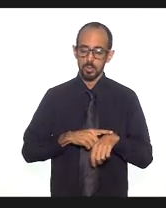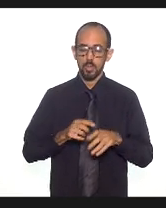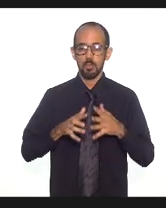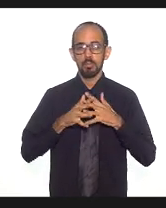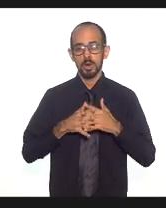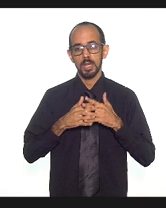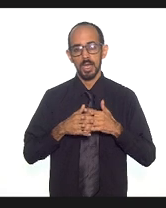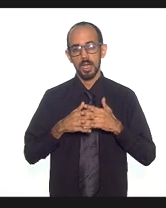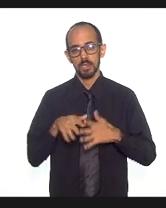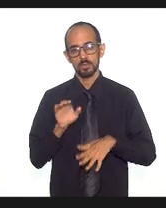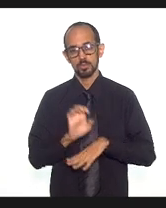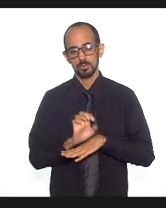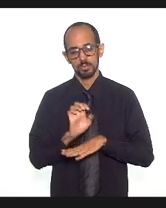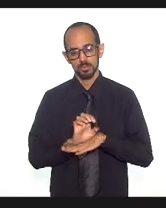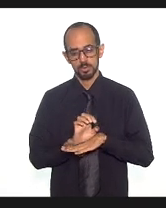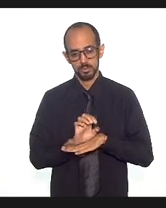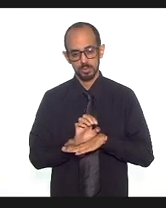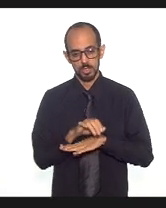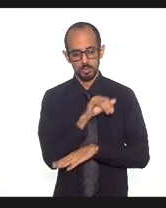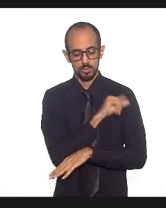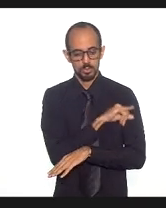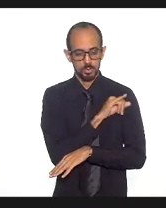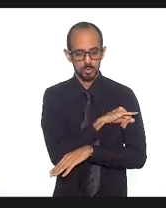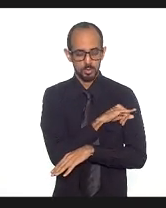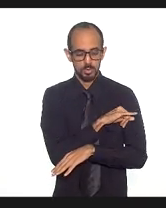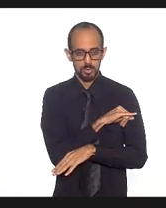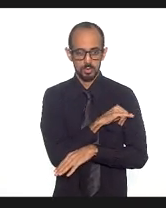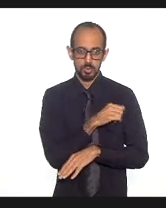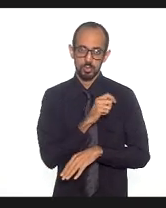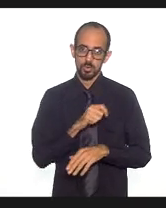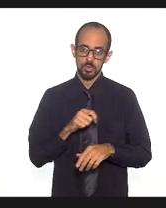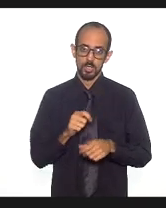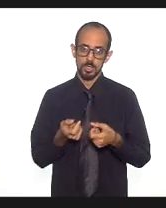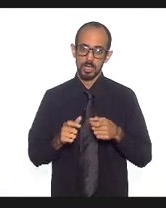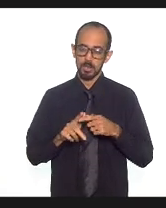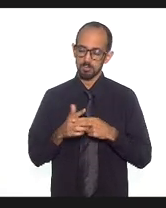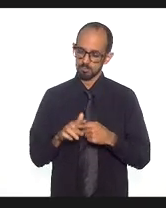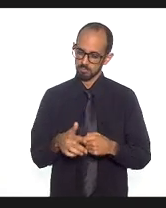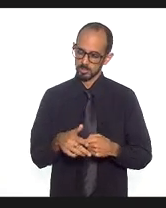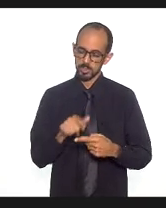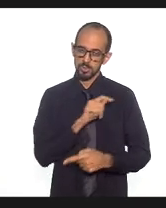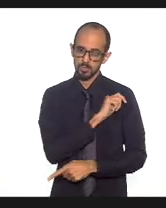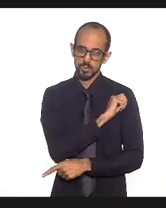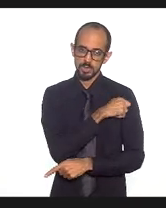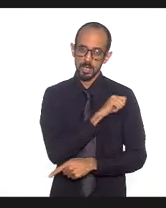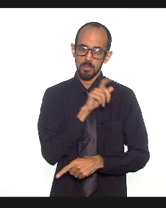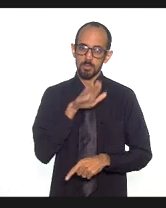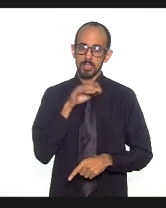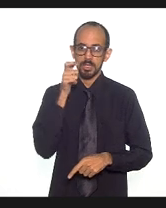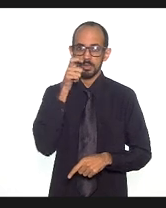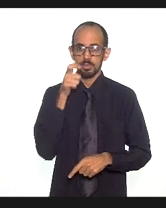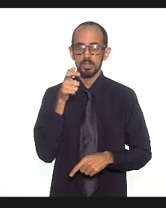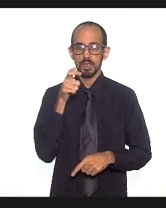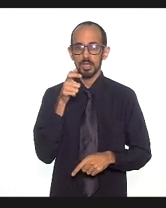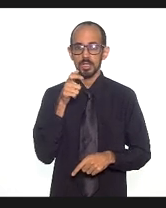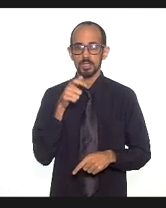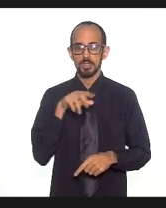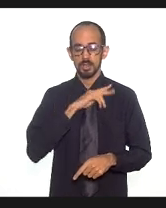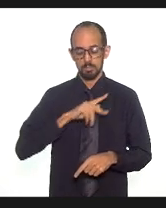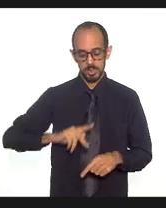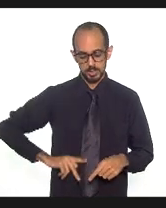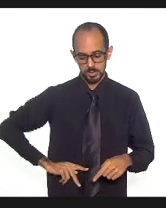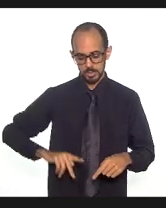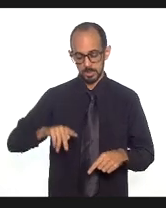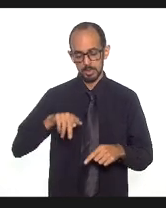atravessa, estamos com regime de recuperação fiscal, mas é do interesse da presidência,